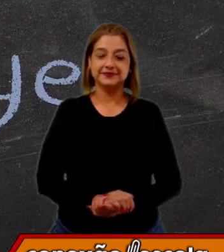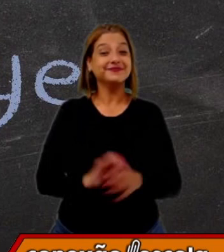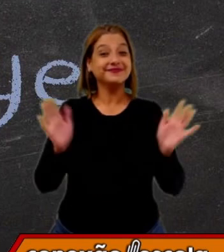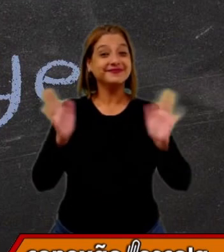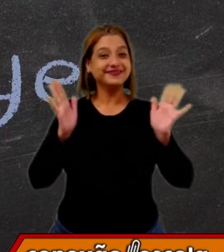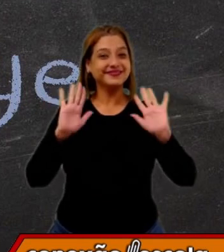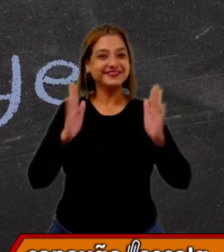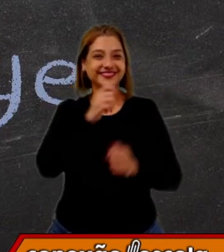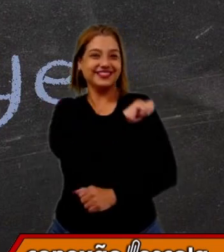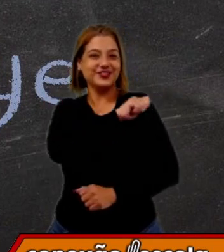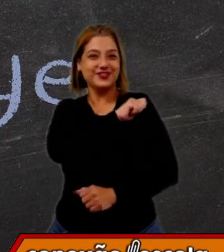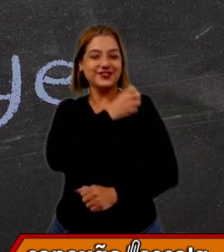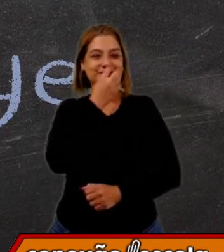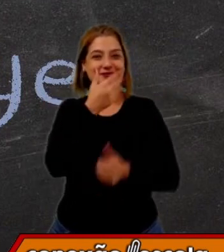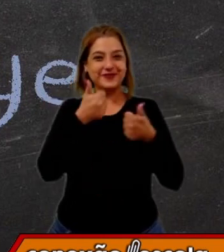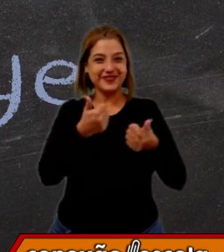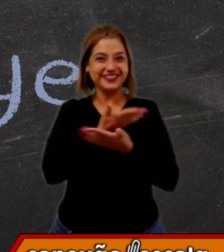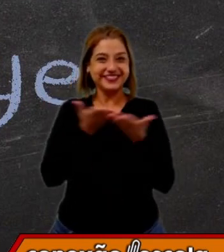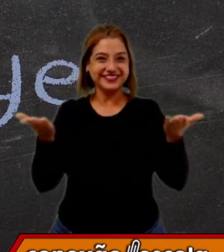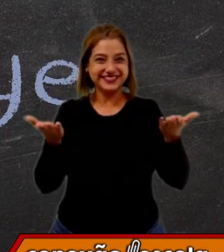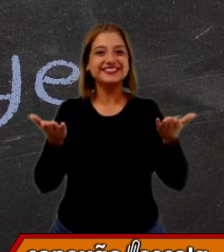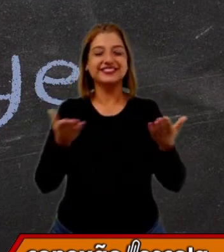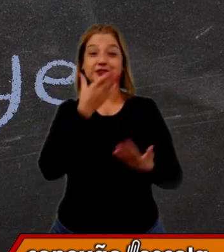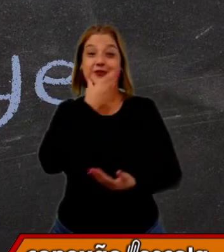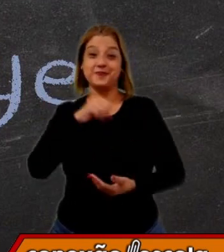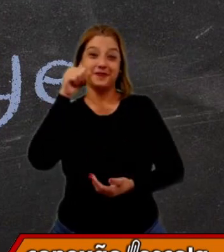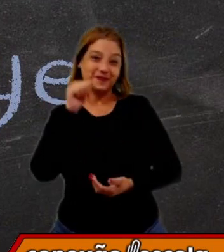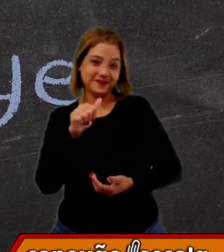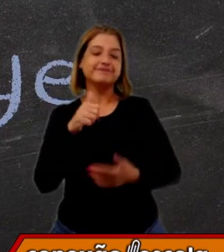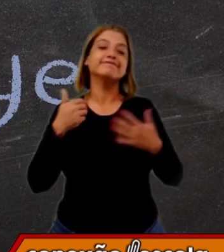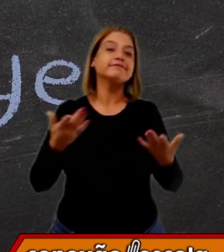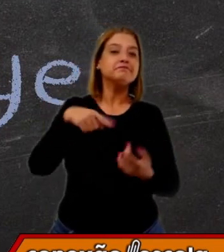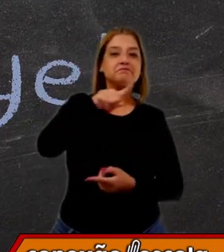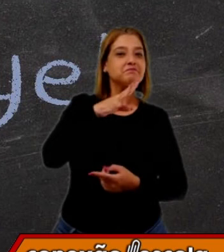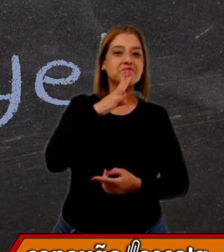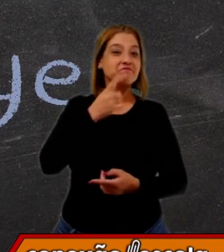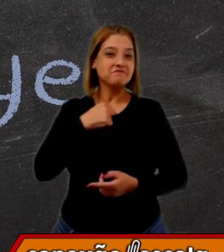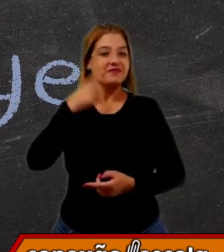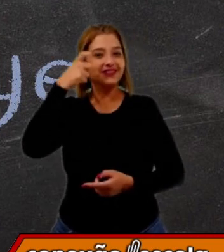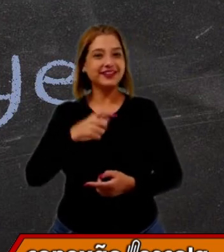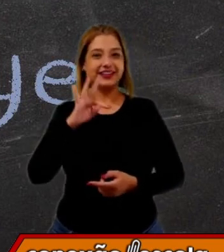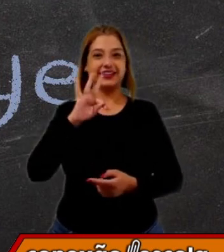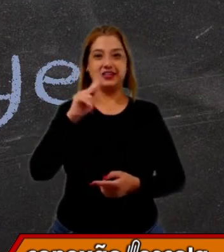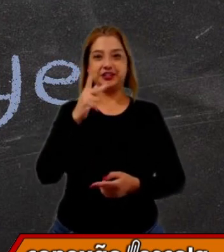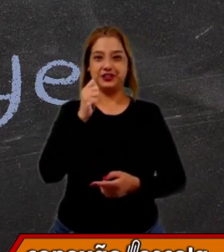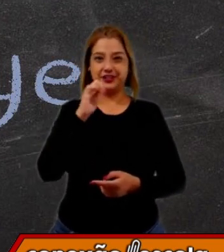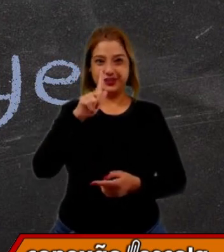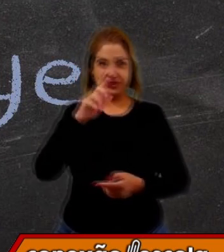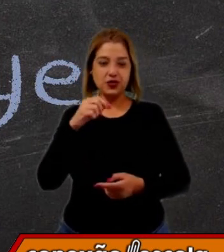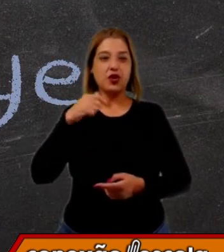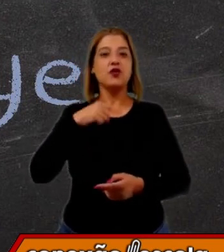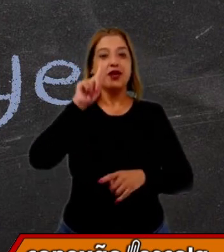hello estudan how are you tudo bem com vocês meninos e meninas bom para quem não me conhece ainda meu nome é Thiago